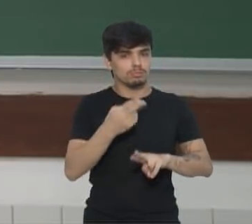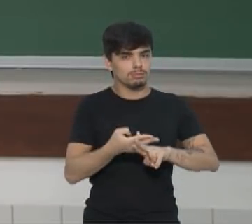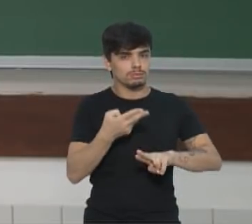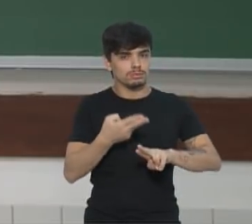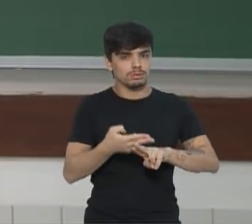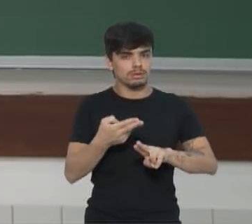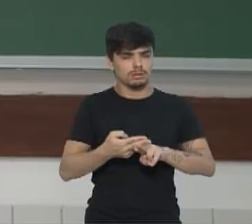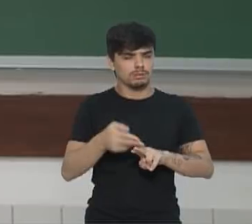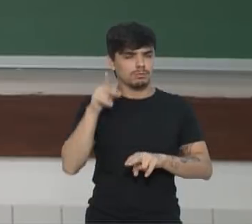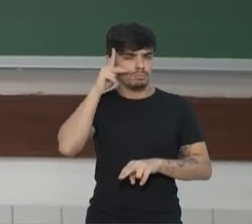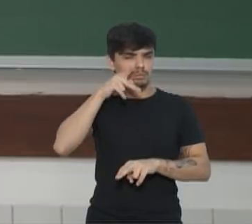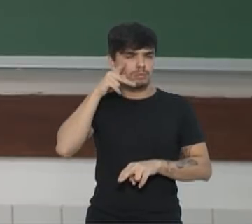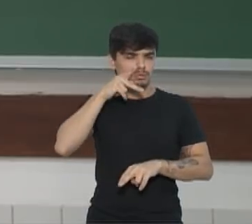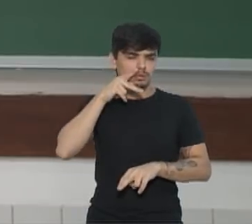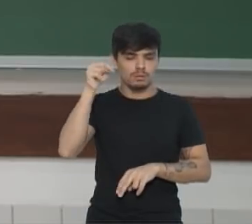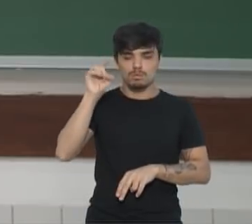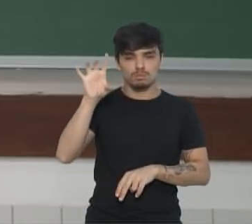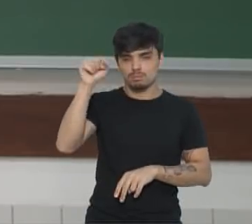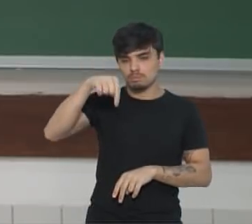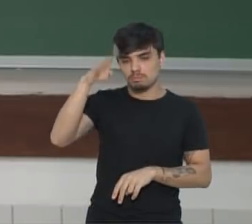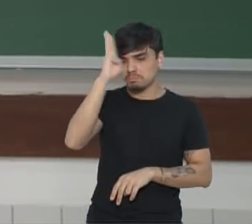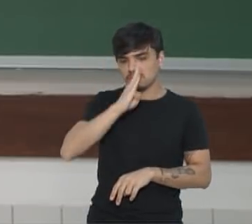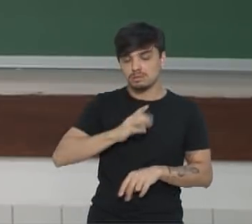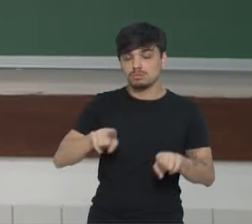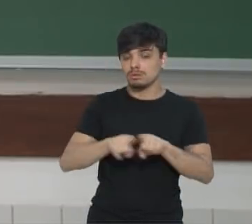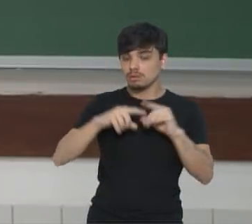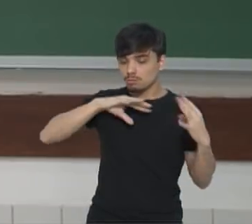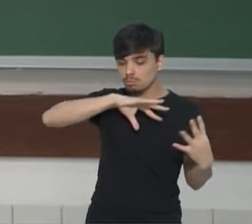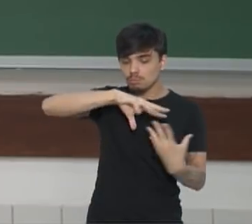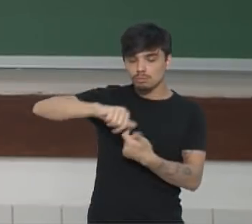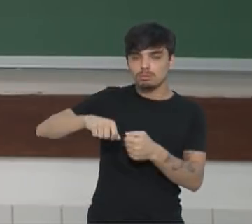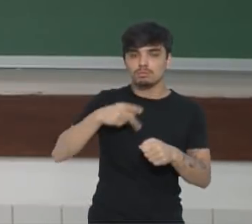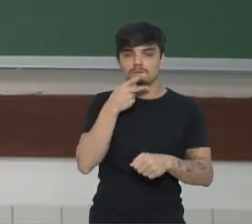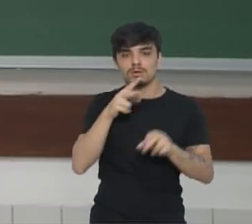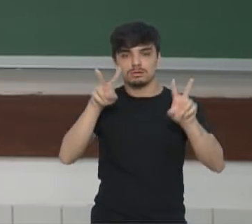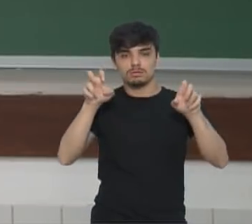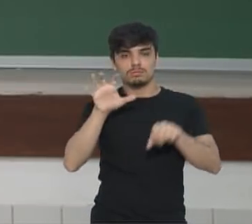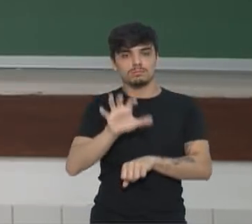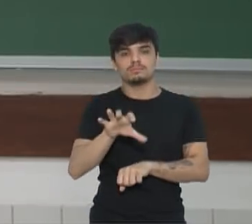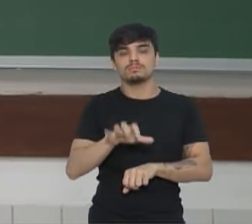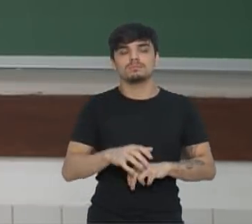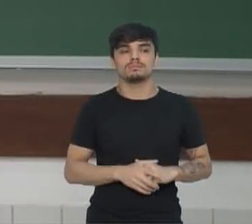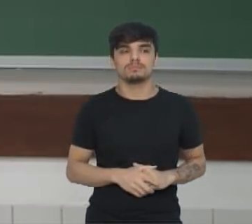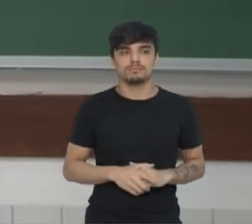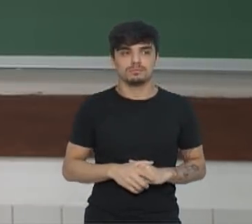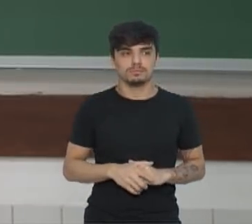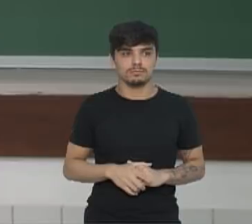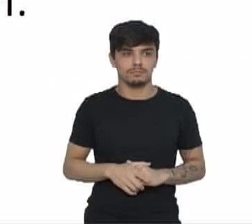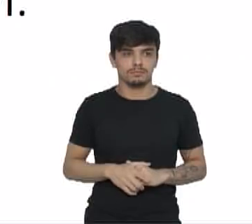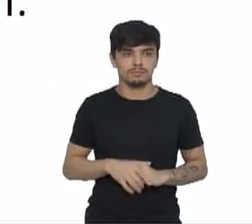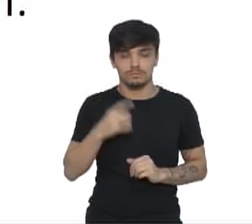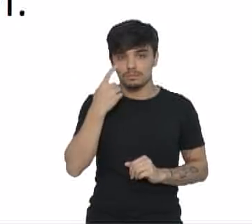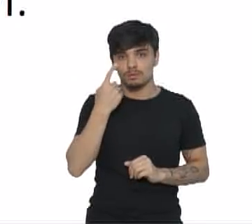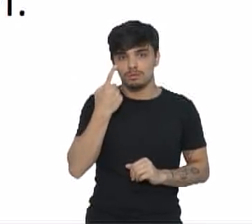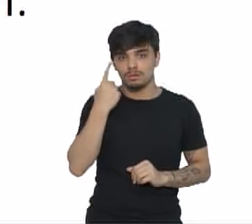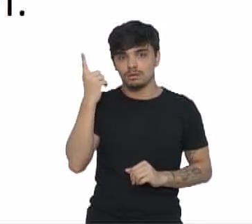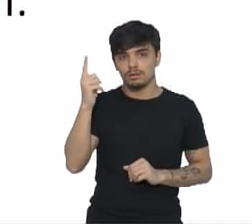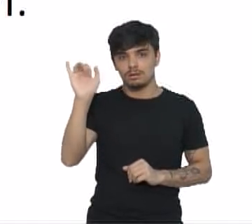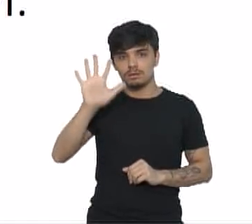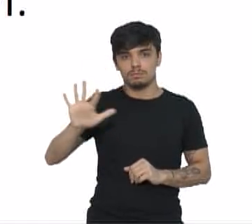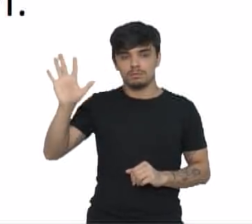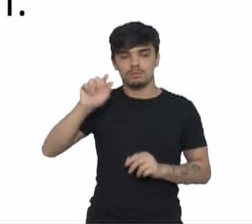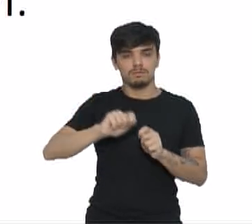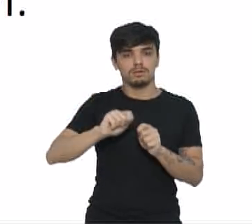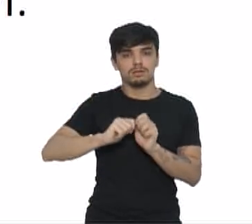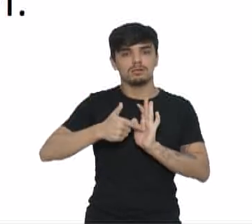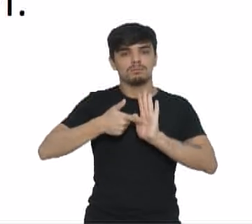Brasil. No mundo inteiro fala-se disso. Uma grande herança da Revolução Francesa. Certo? Aqui nós temos uma ilustração feita